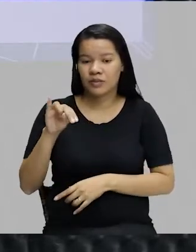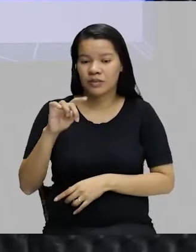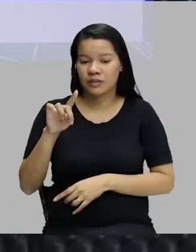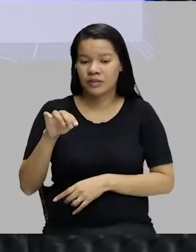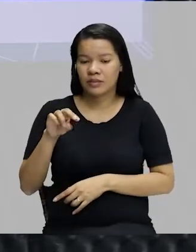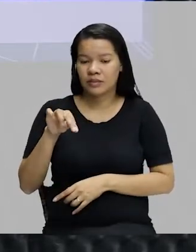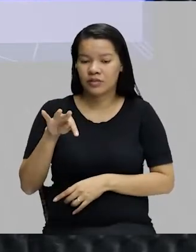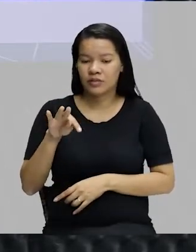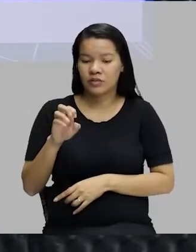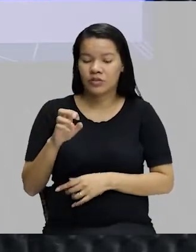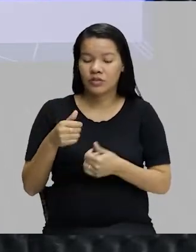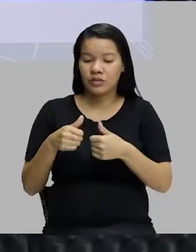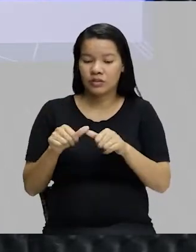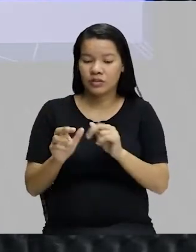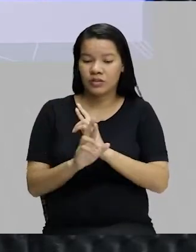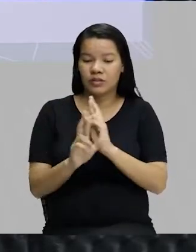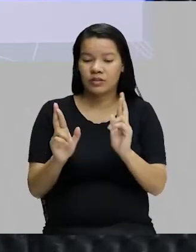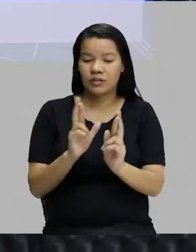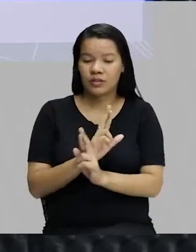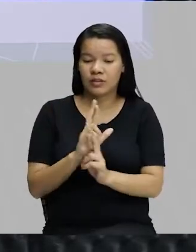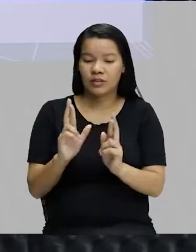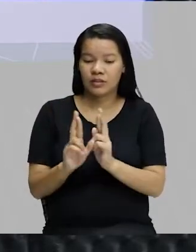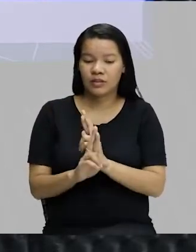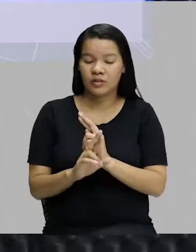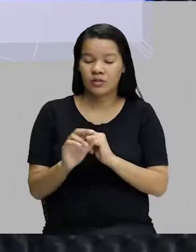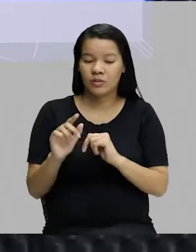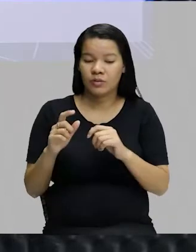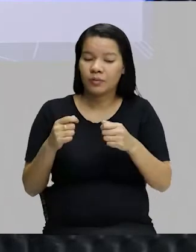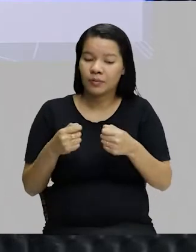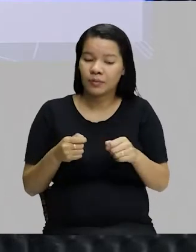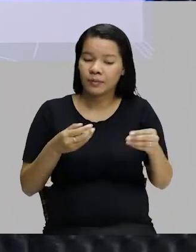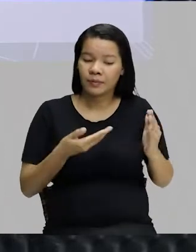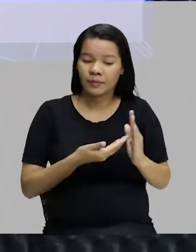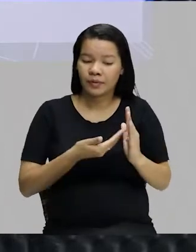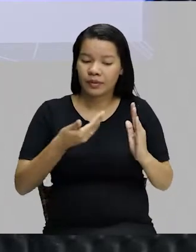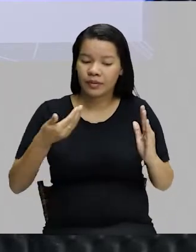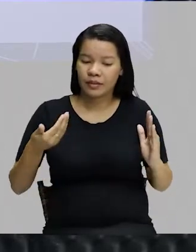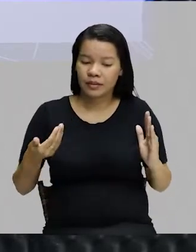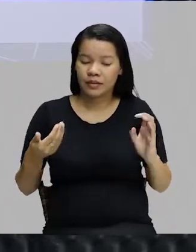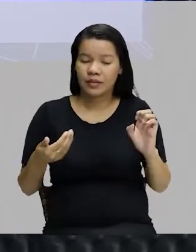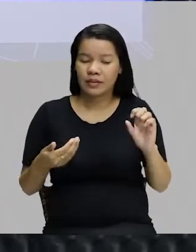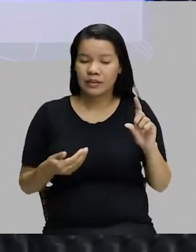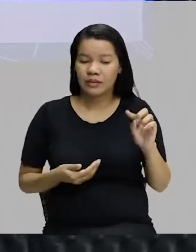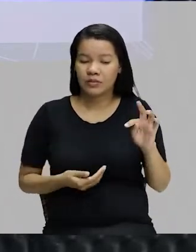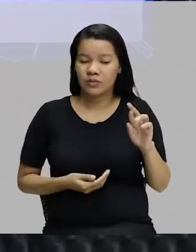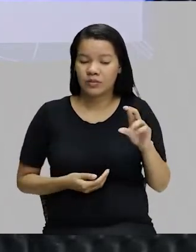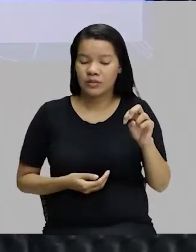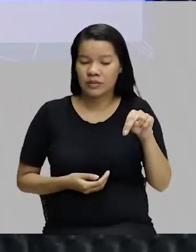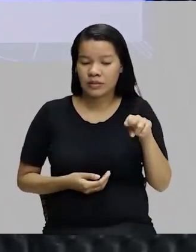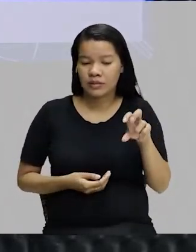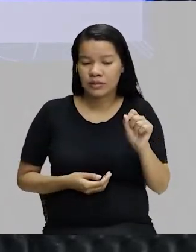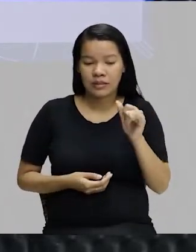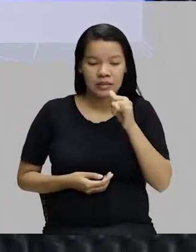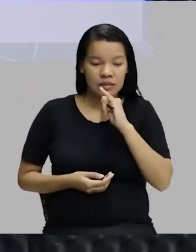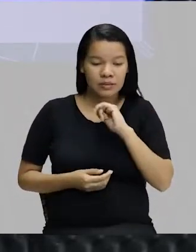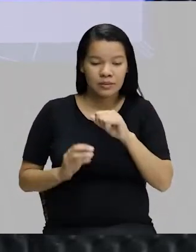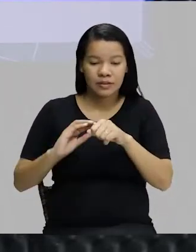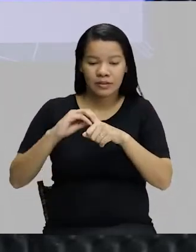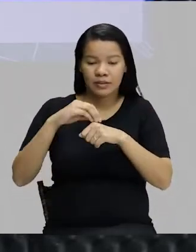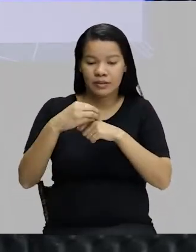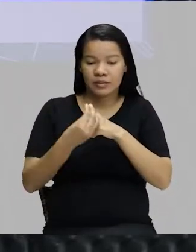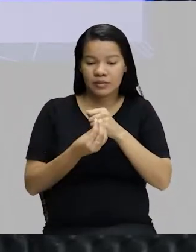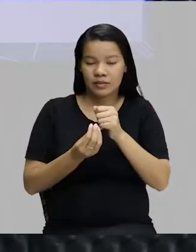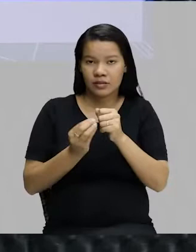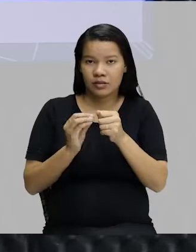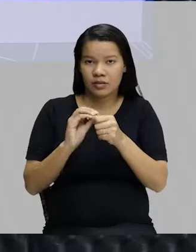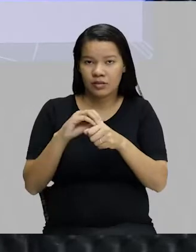está relacionado com a capacidade de retirar elétrons, por exemplo, das células. É um poder médio,